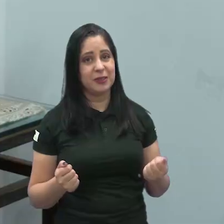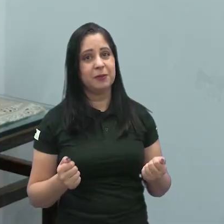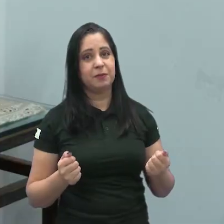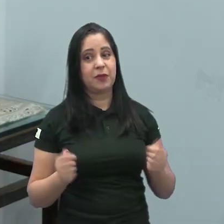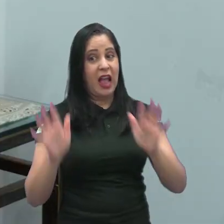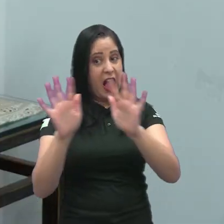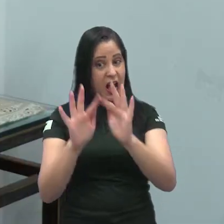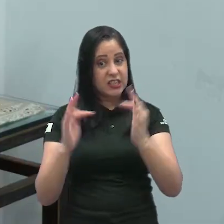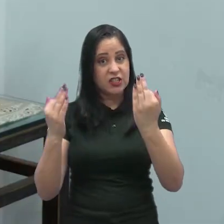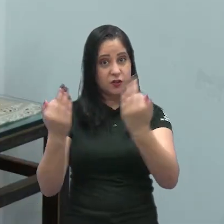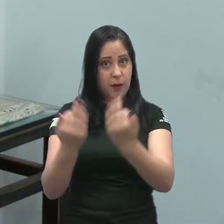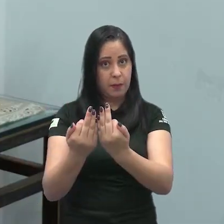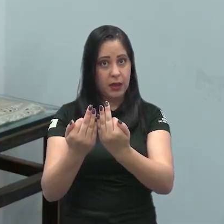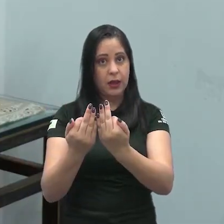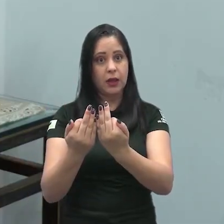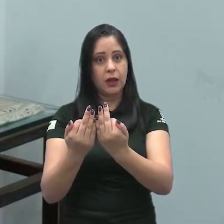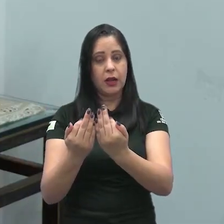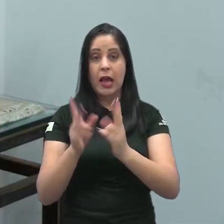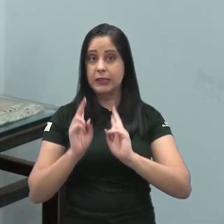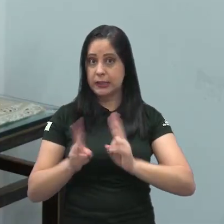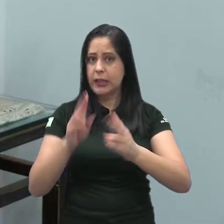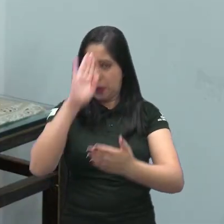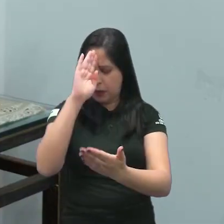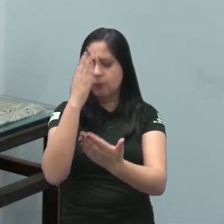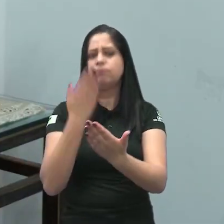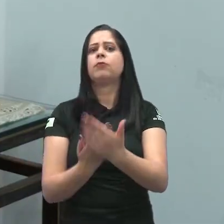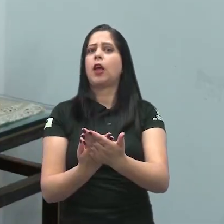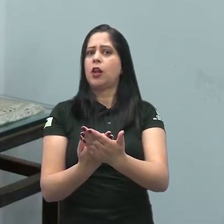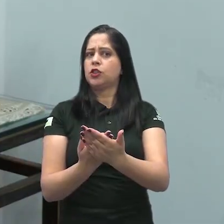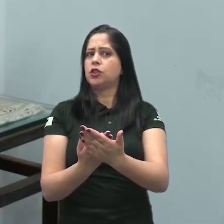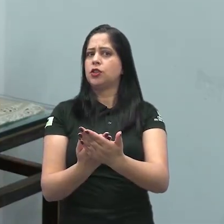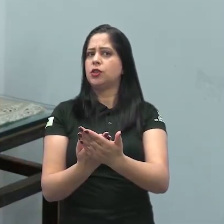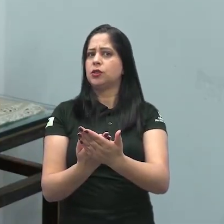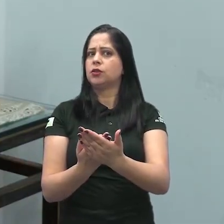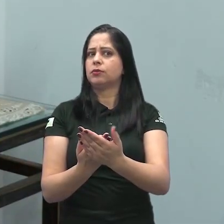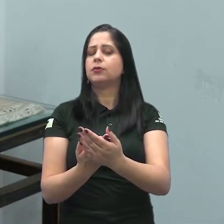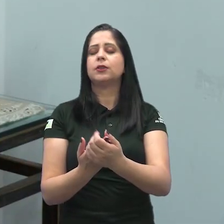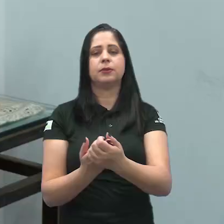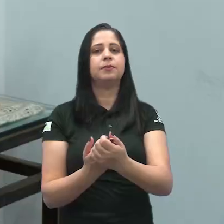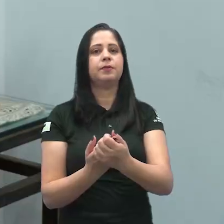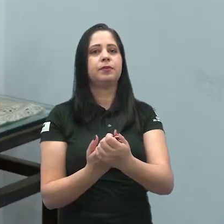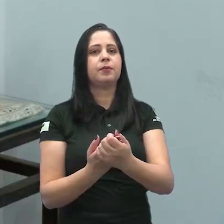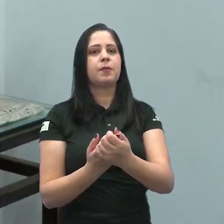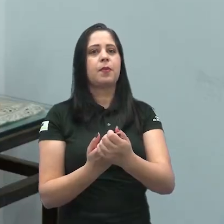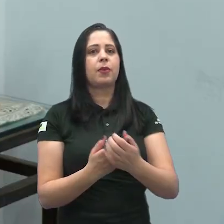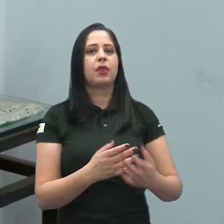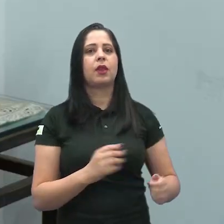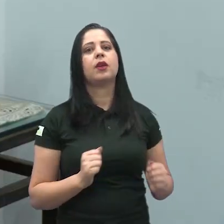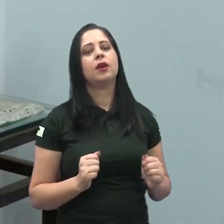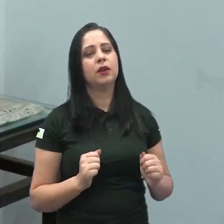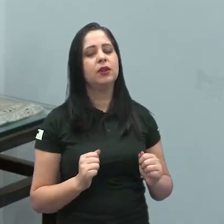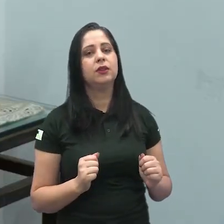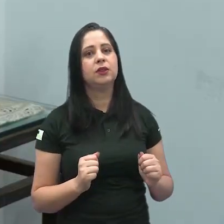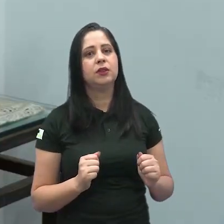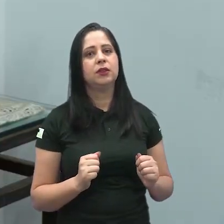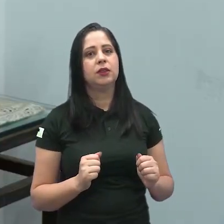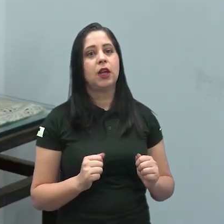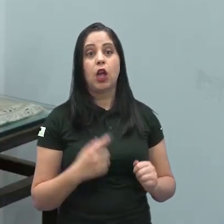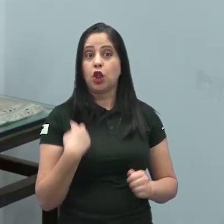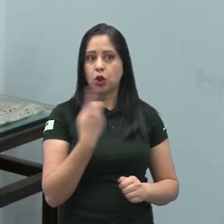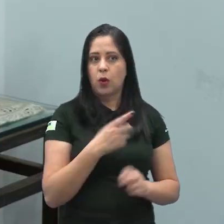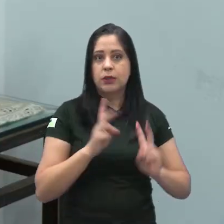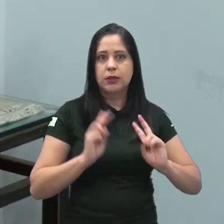as famílias têm muito essa questão da confiança. Uma coisa que eu acho muito importante é que a gente escuta